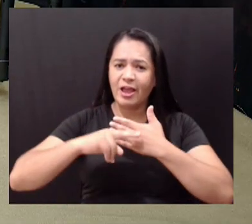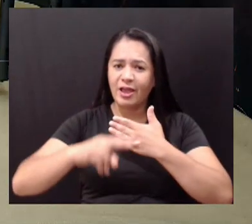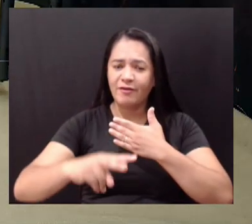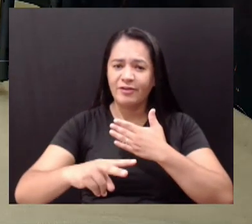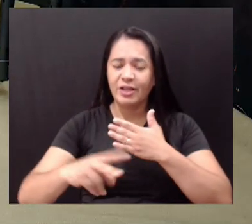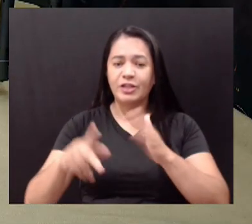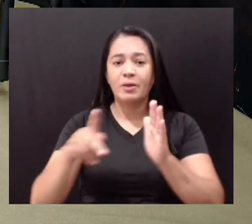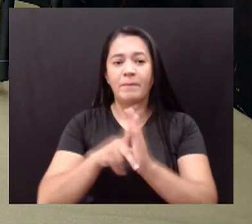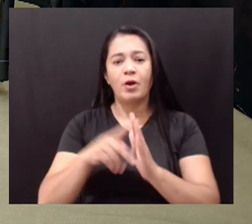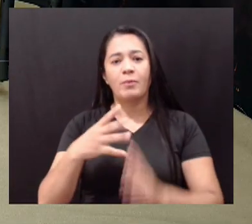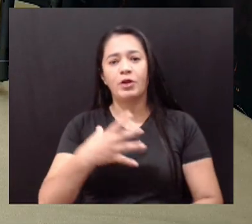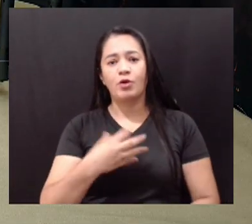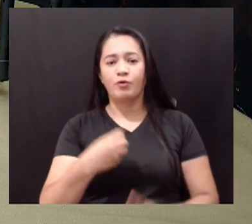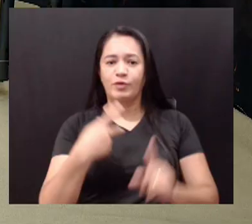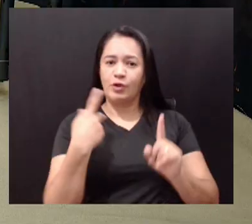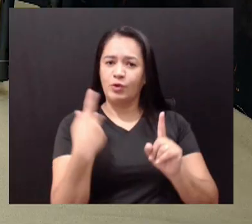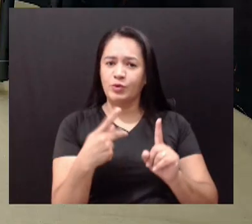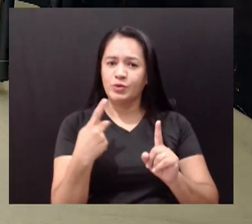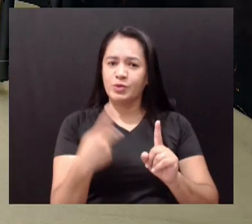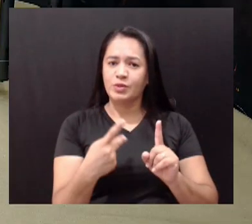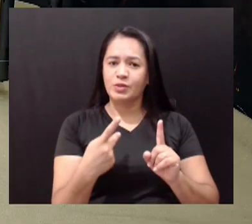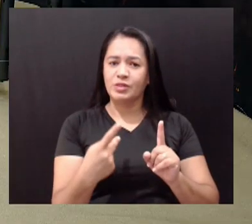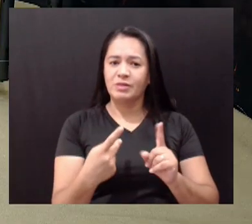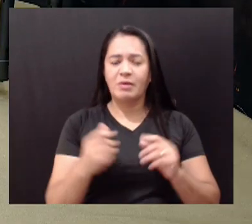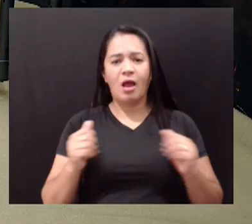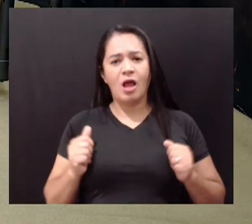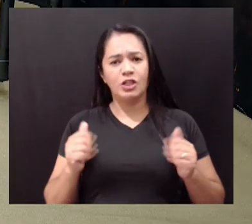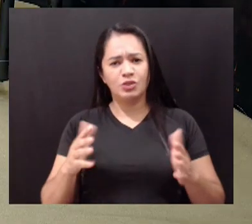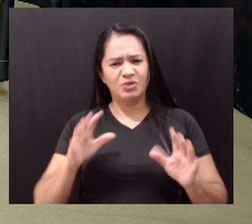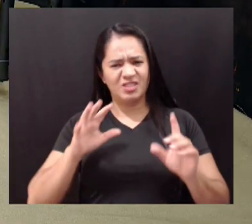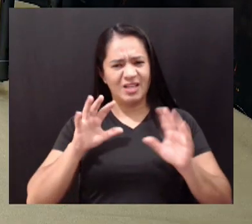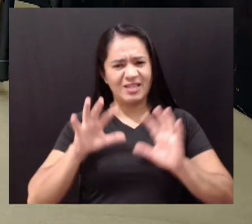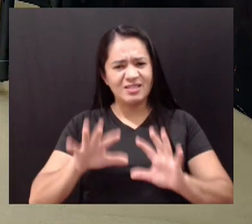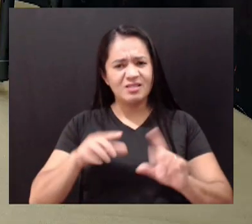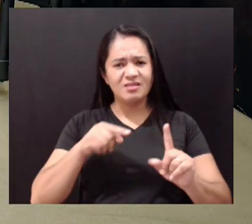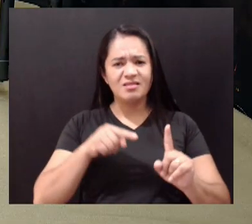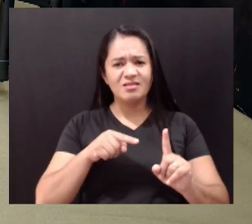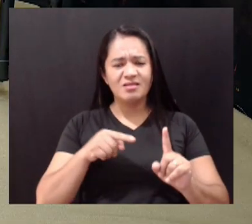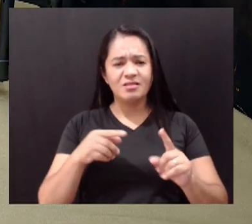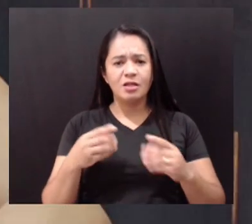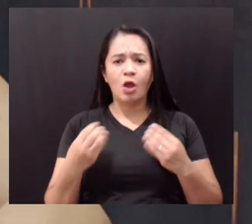ter uma atitude dessa, assim? Que se explica isso?